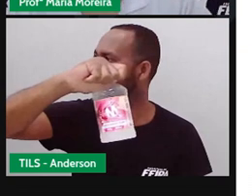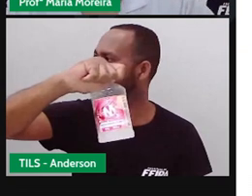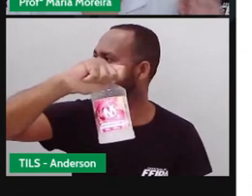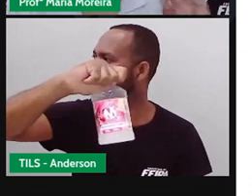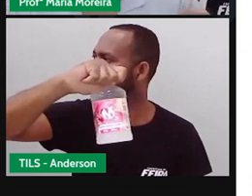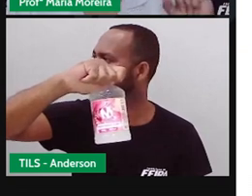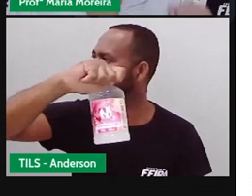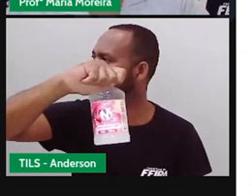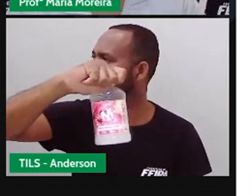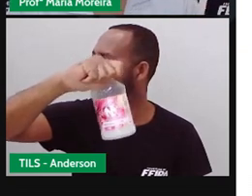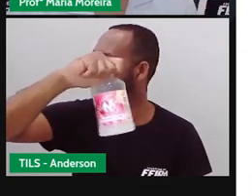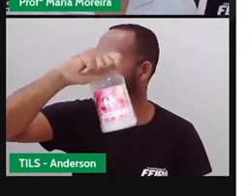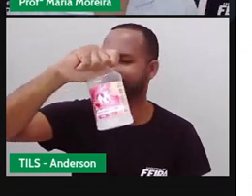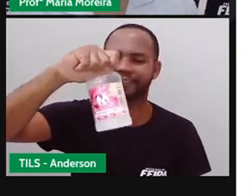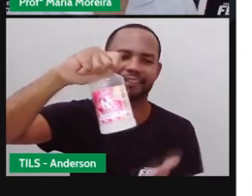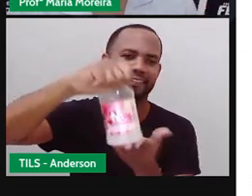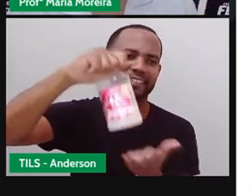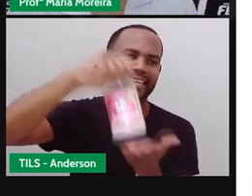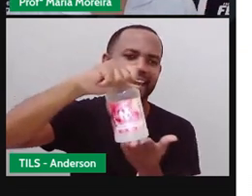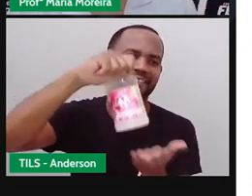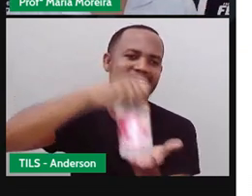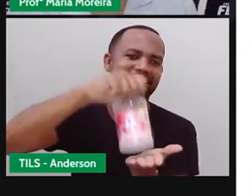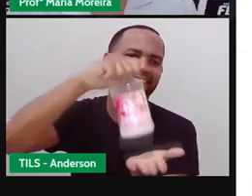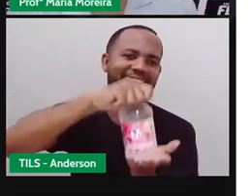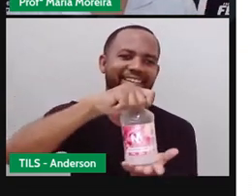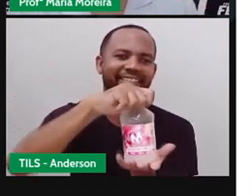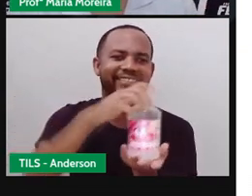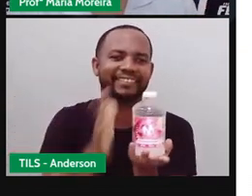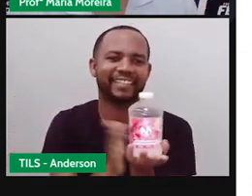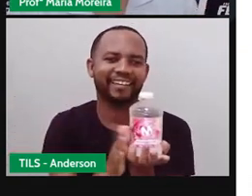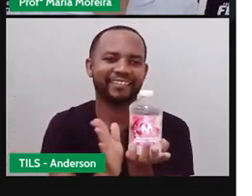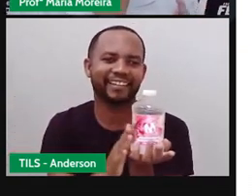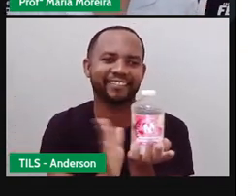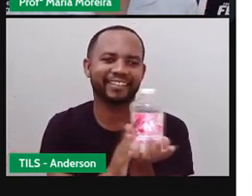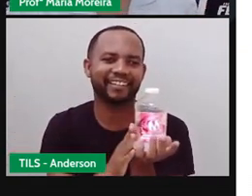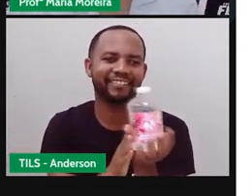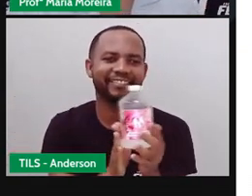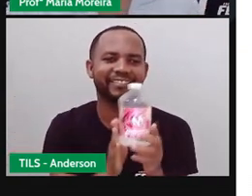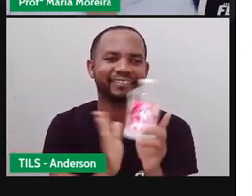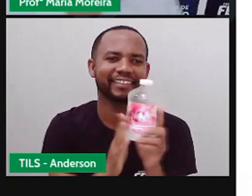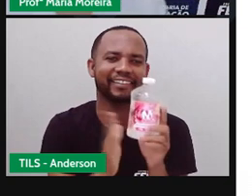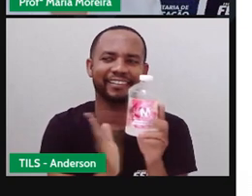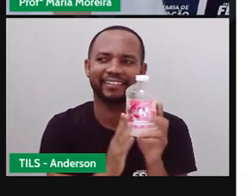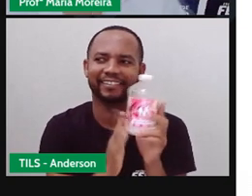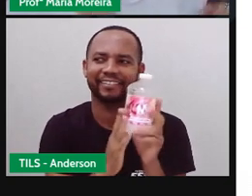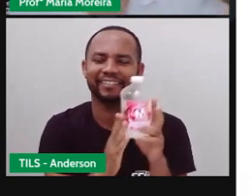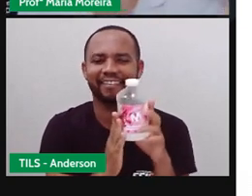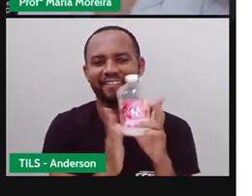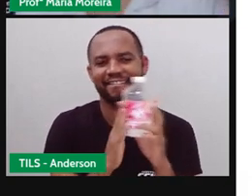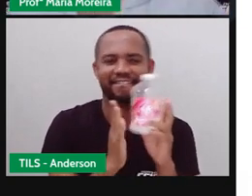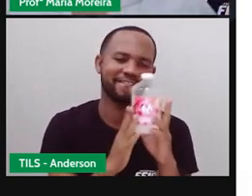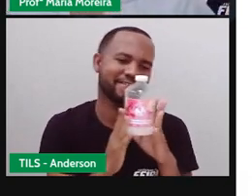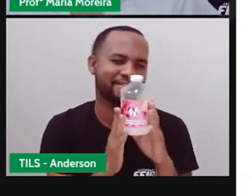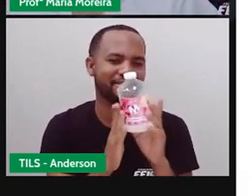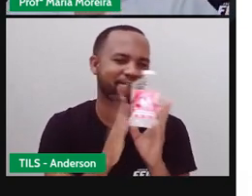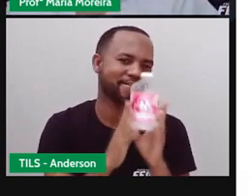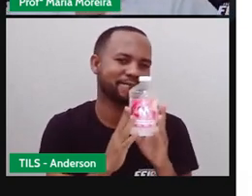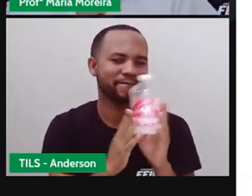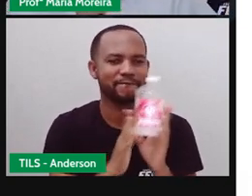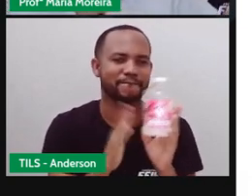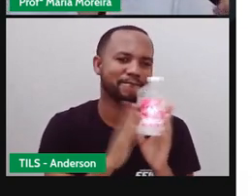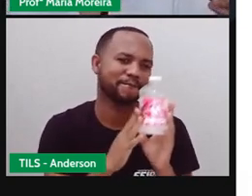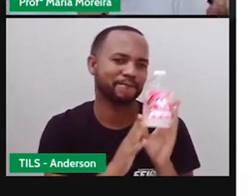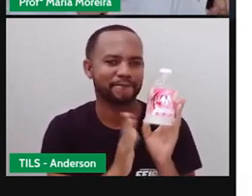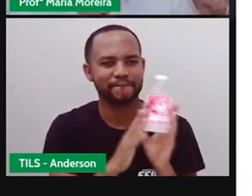que Anderson gente ele tá querendo ganhar Aquele dinheirinho massa dessa empresa ideal ele quer ficar rico ele eu acho que é por isso Inclusive